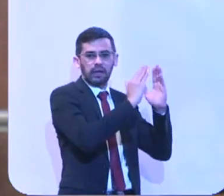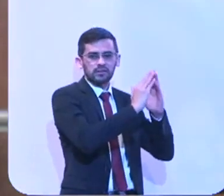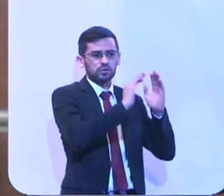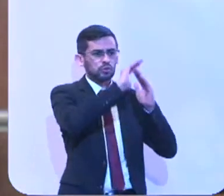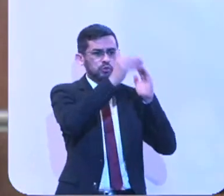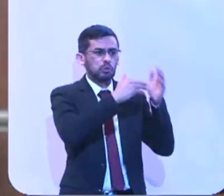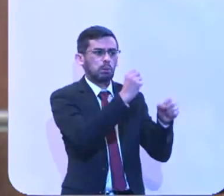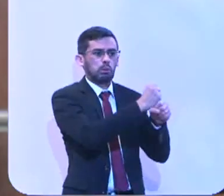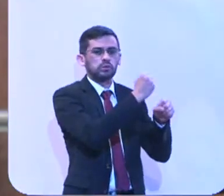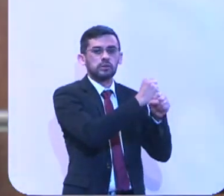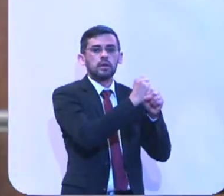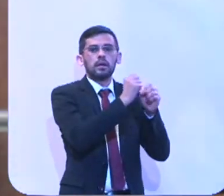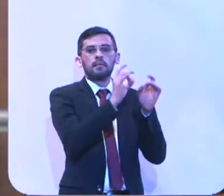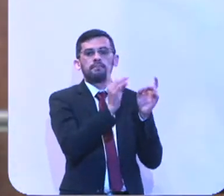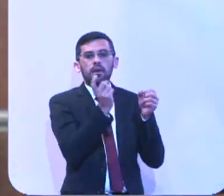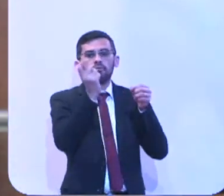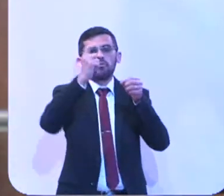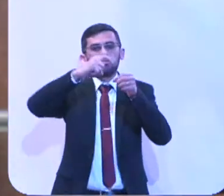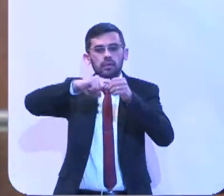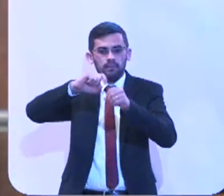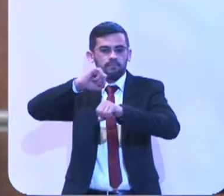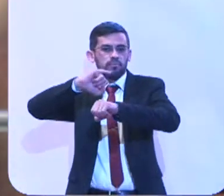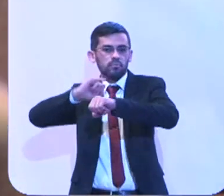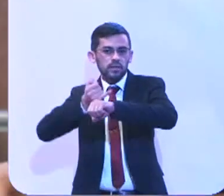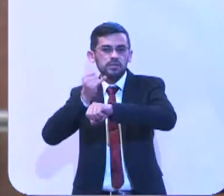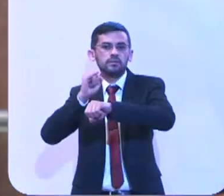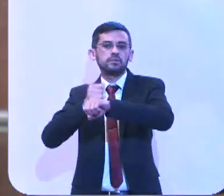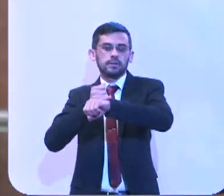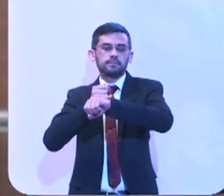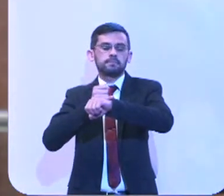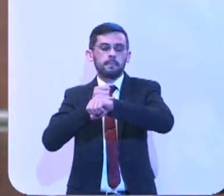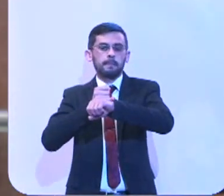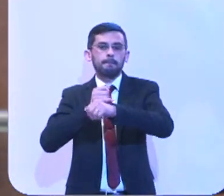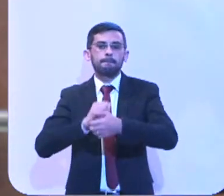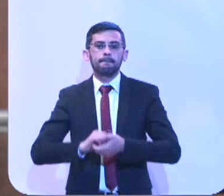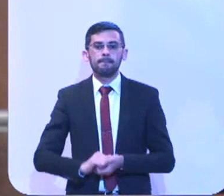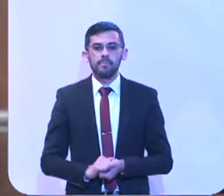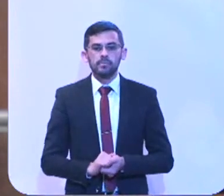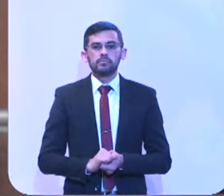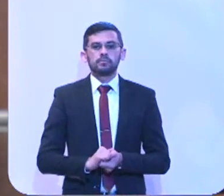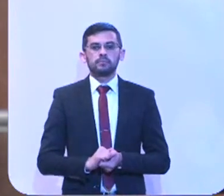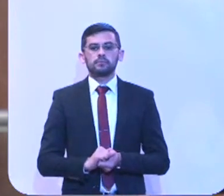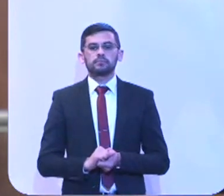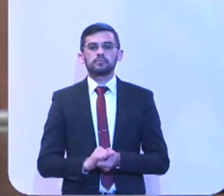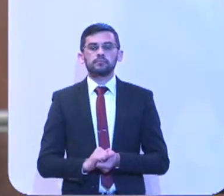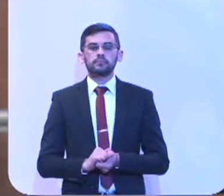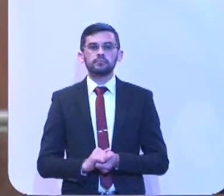tinham construído para voltar e reconstruir Jerusalém.